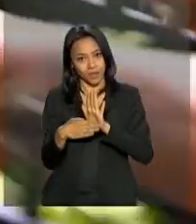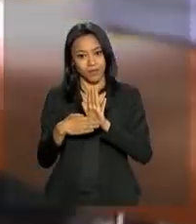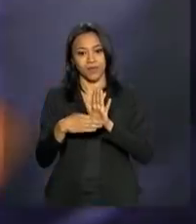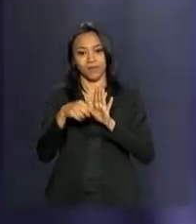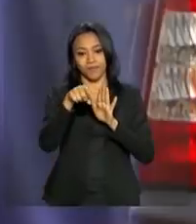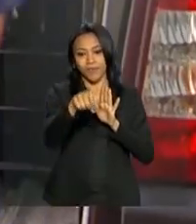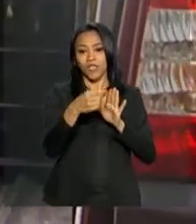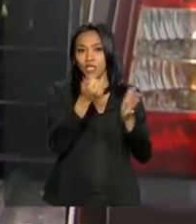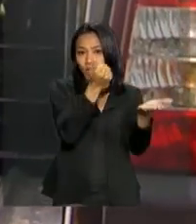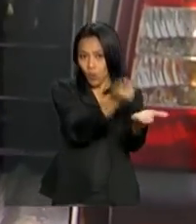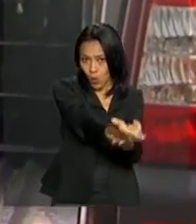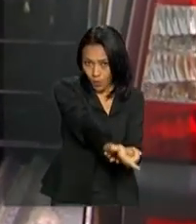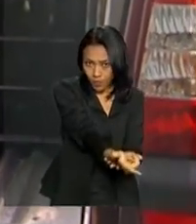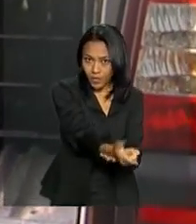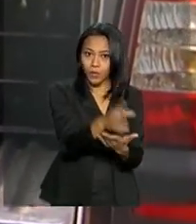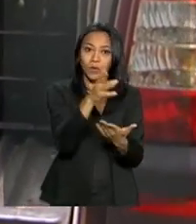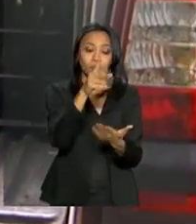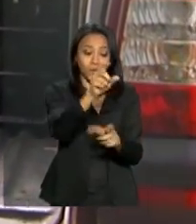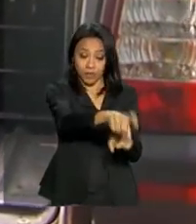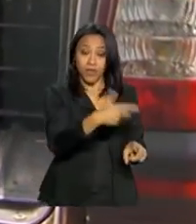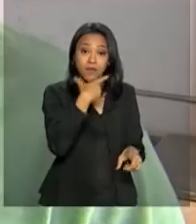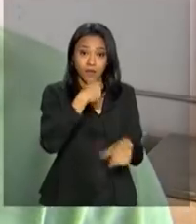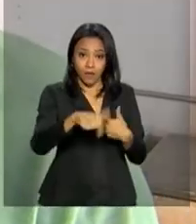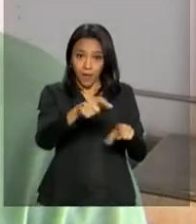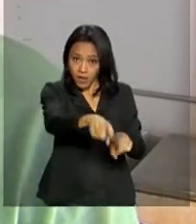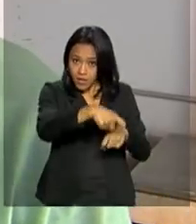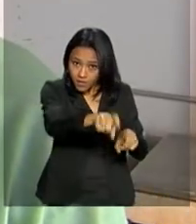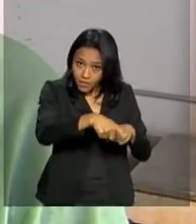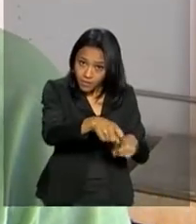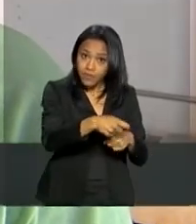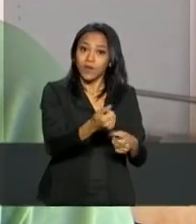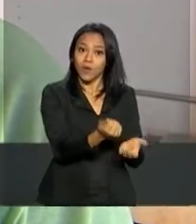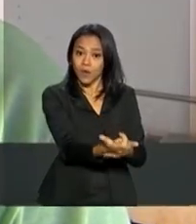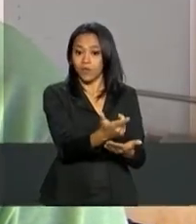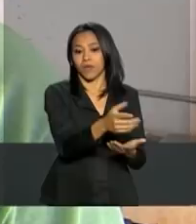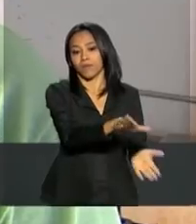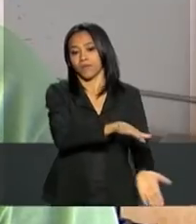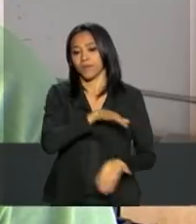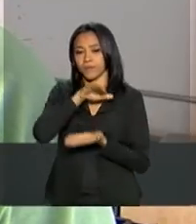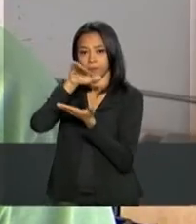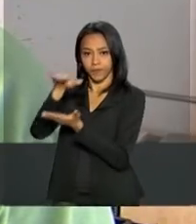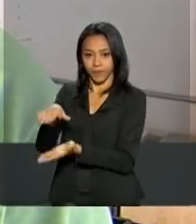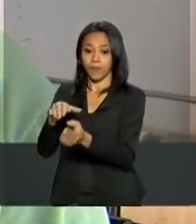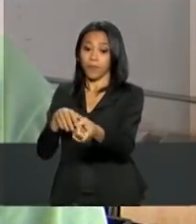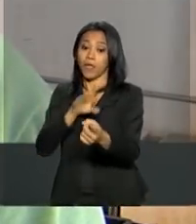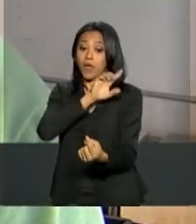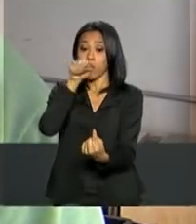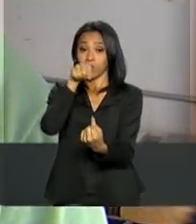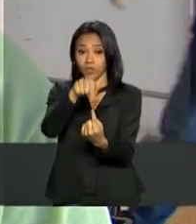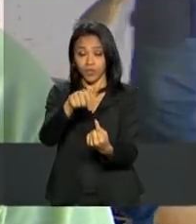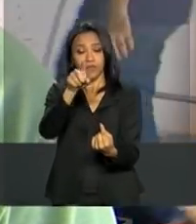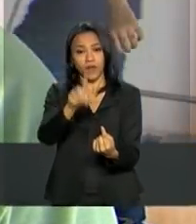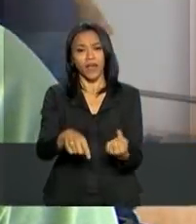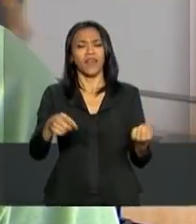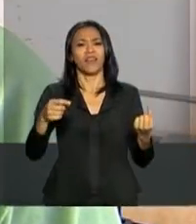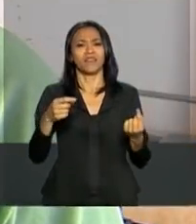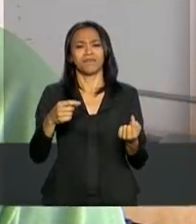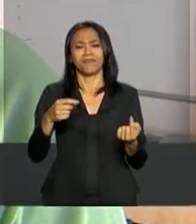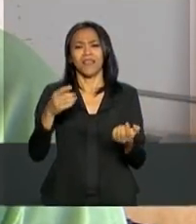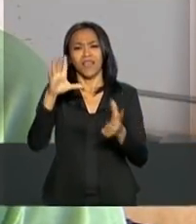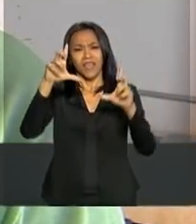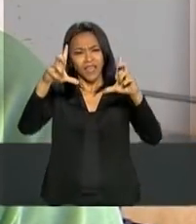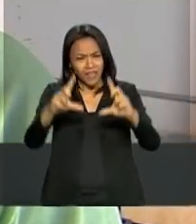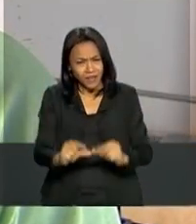compra a produção do agricultor familiar a idéia é combater o desperdício de alimento que hoje está em torno de